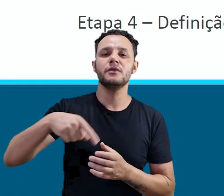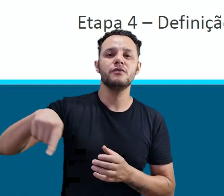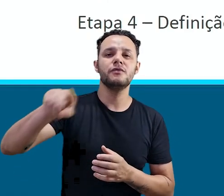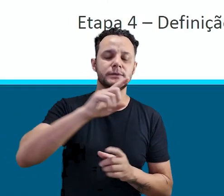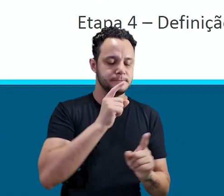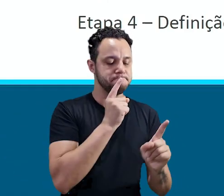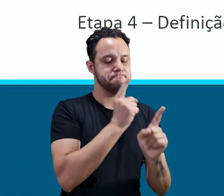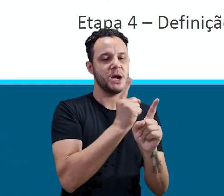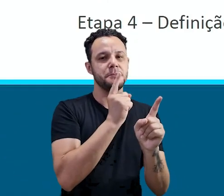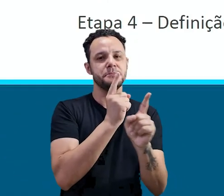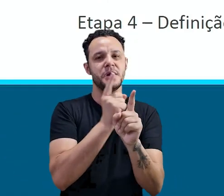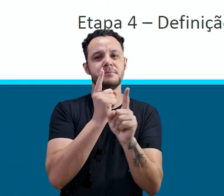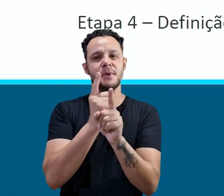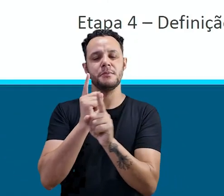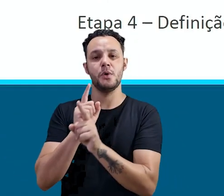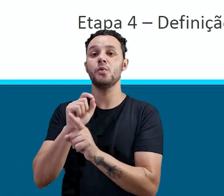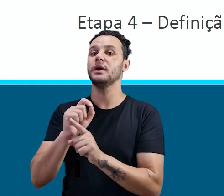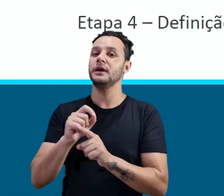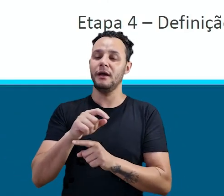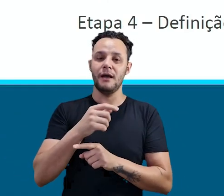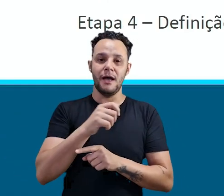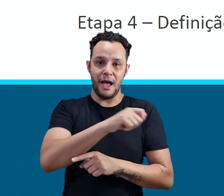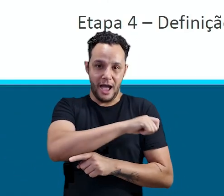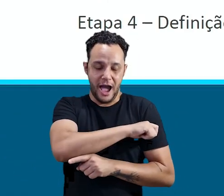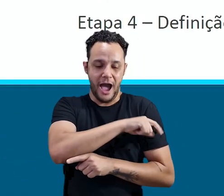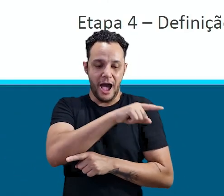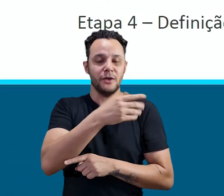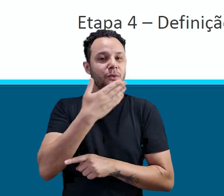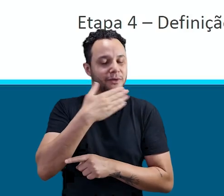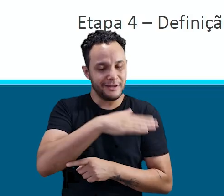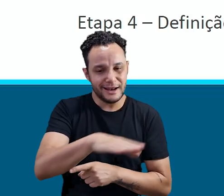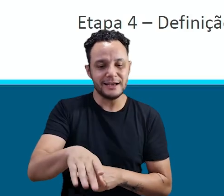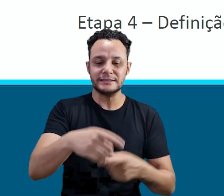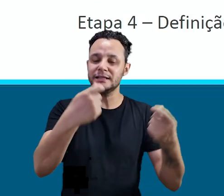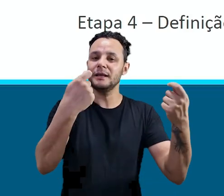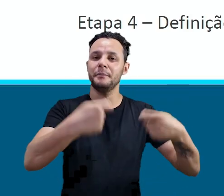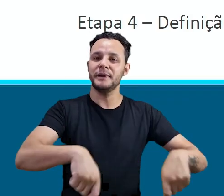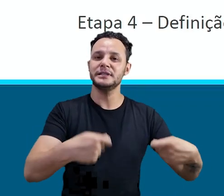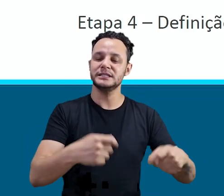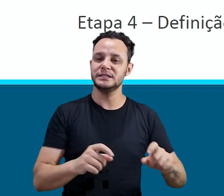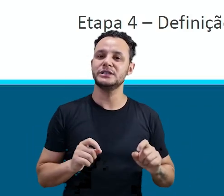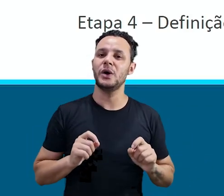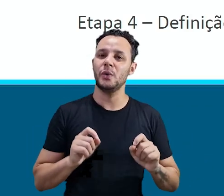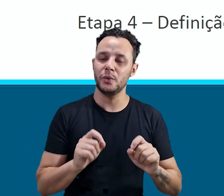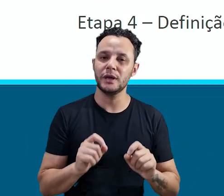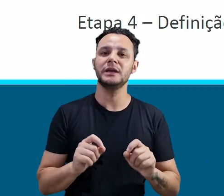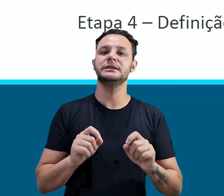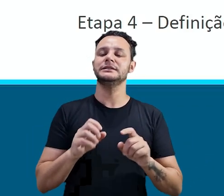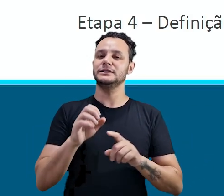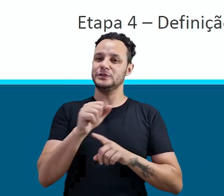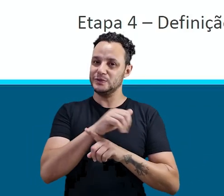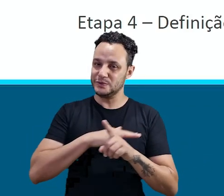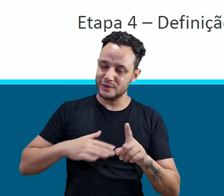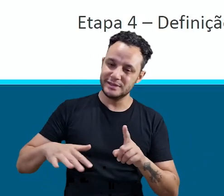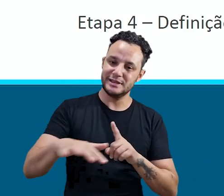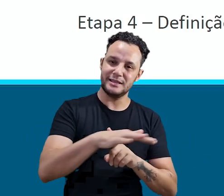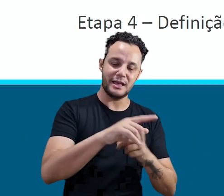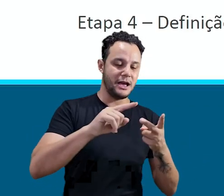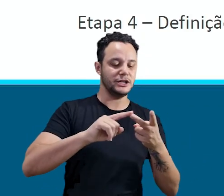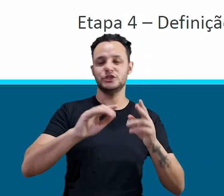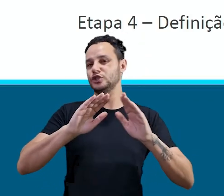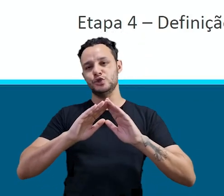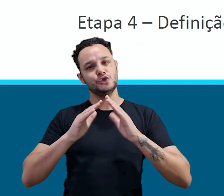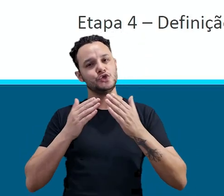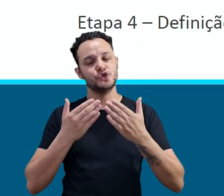Vocês vão identificar as demandas e barreiras que essas crianças trazem, né? Que a escola, que a sociedade